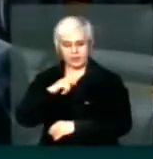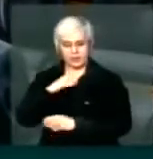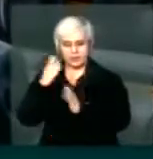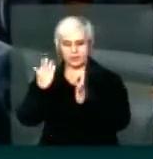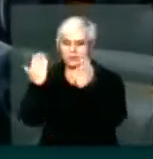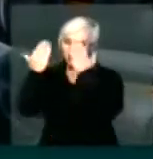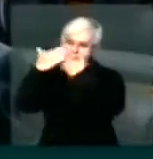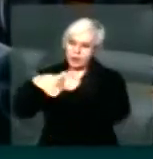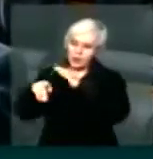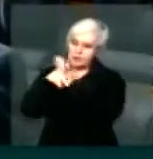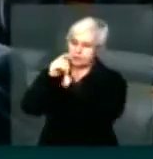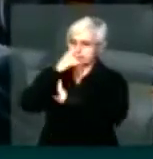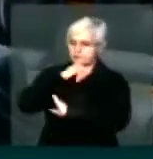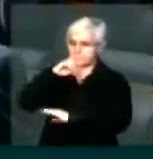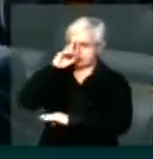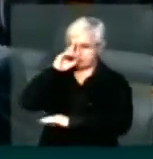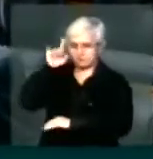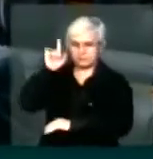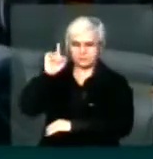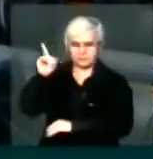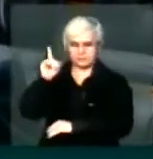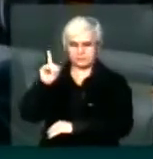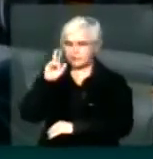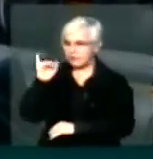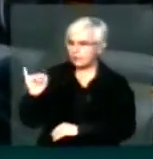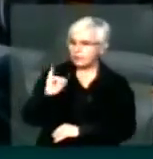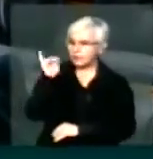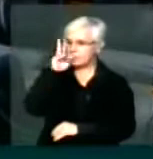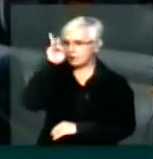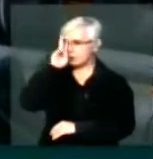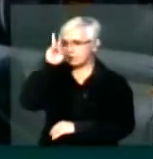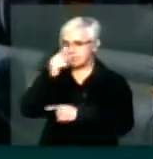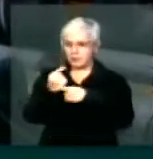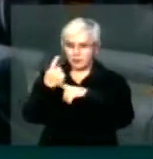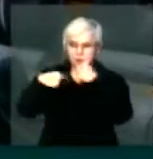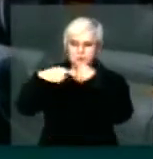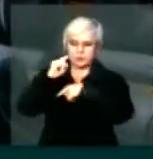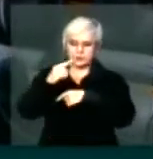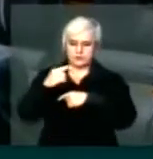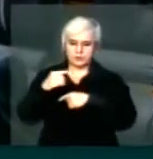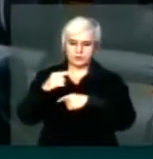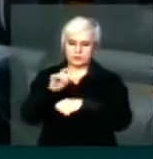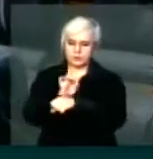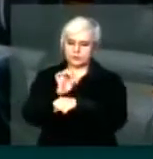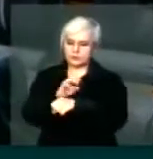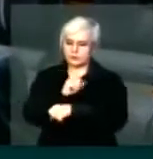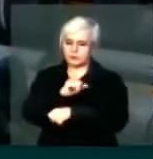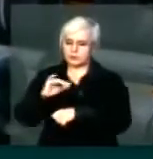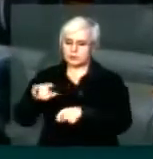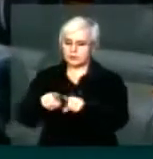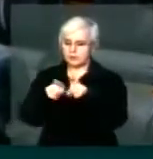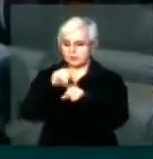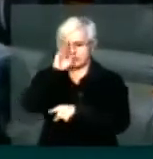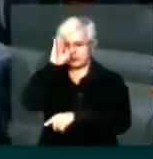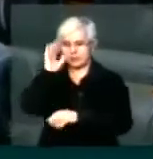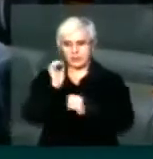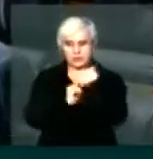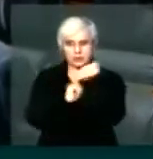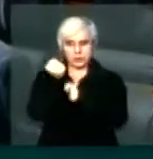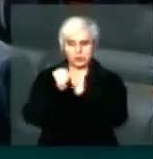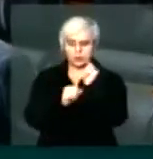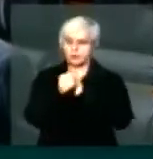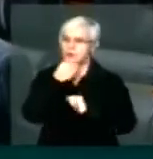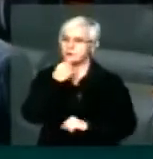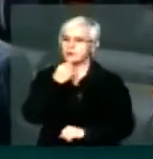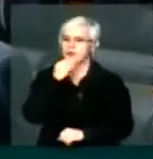na história do desenvolvimento do estado de Santa Catarina, principalmente nas indústrias de Santa Catarina.